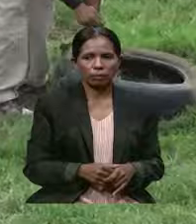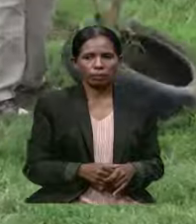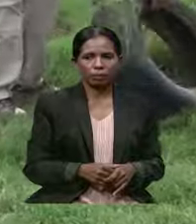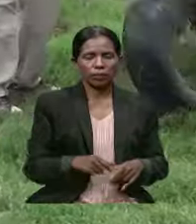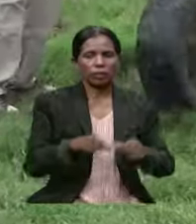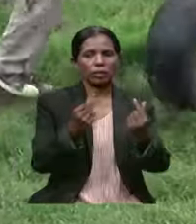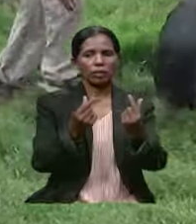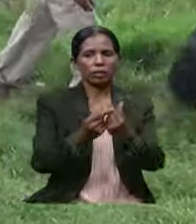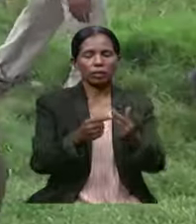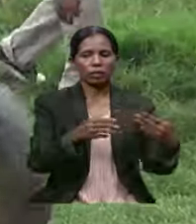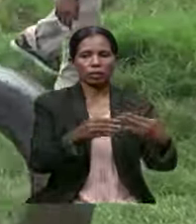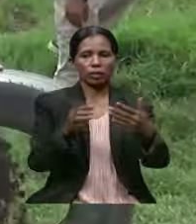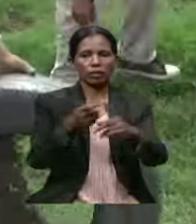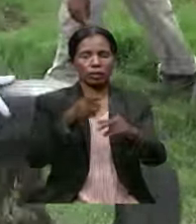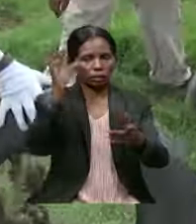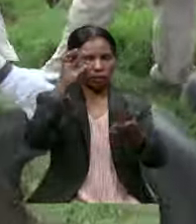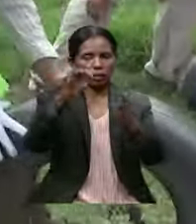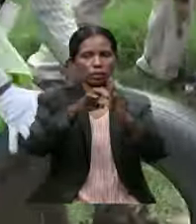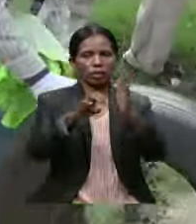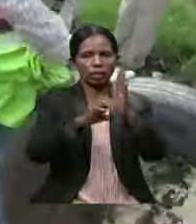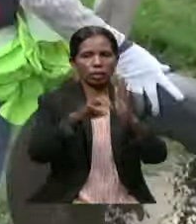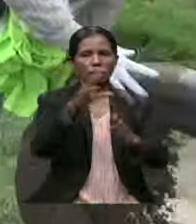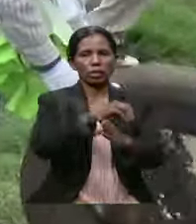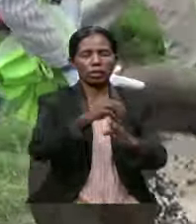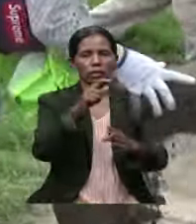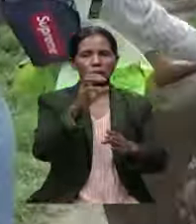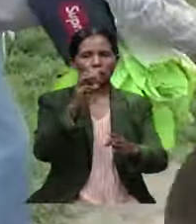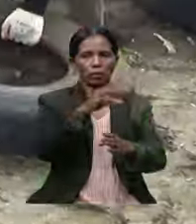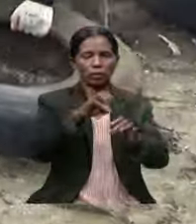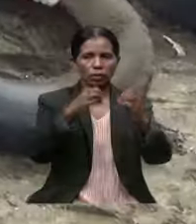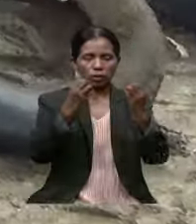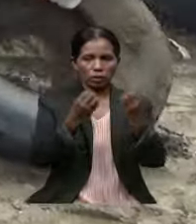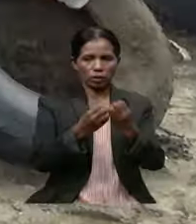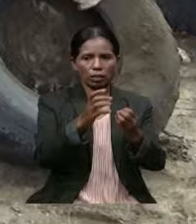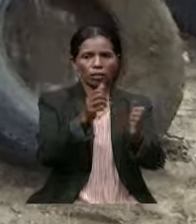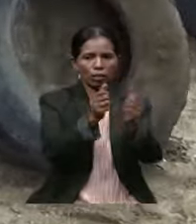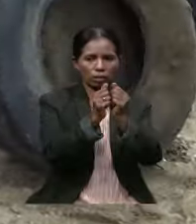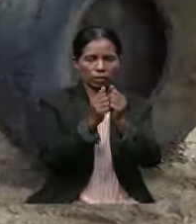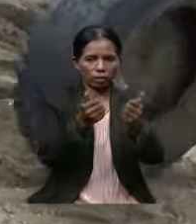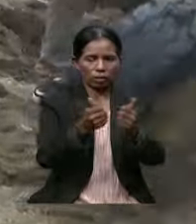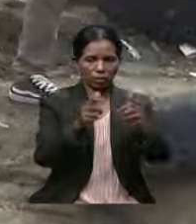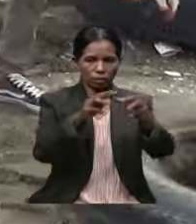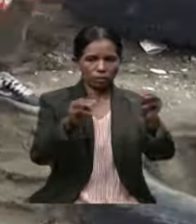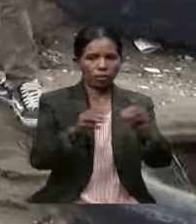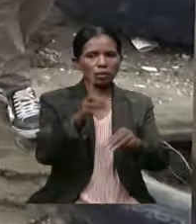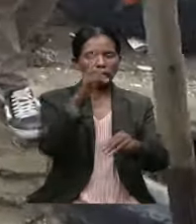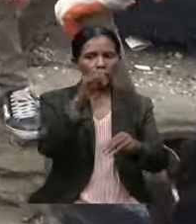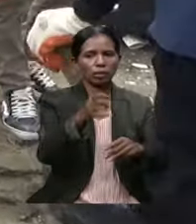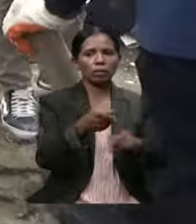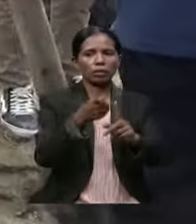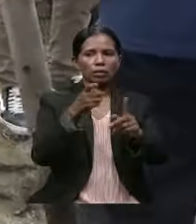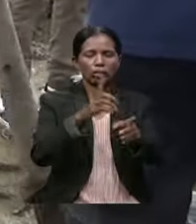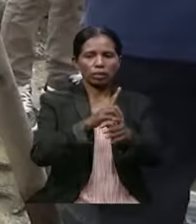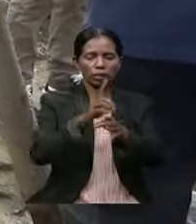Equipa conjunta nebe liderado husi Secretario Estado Asunto Toponimia na Organização Urbana, amuto ko autorário município dili, li husi